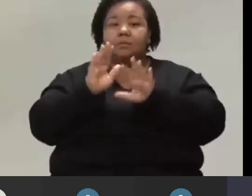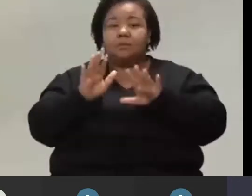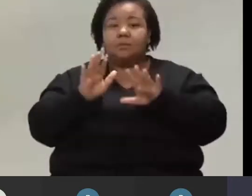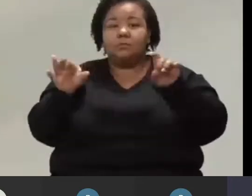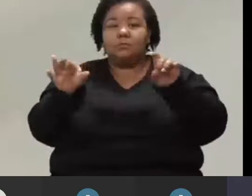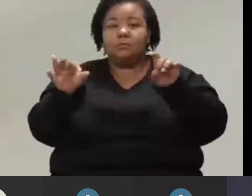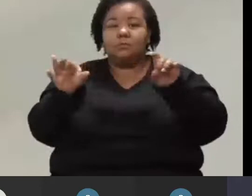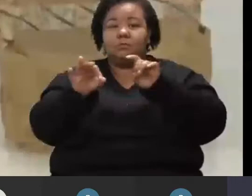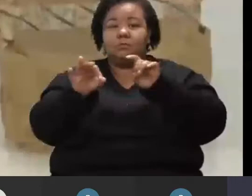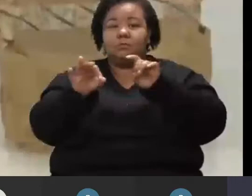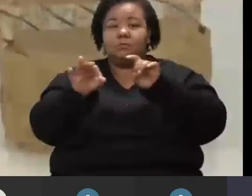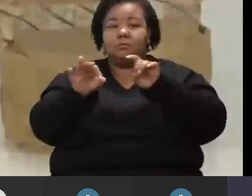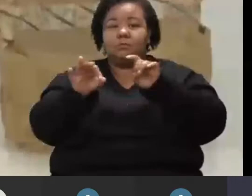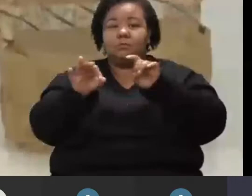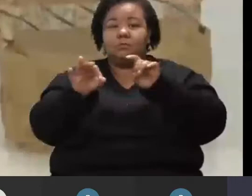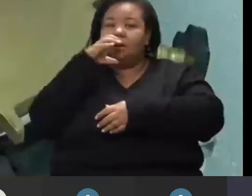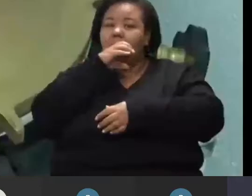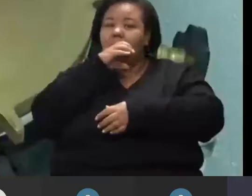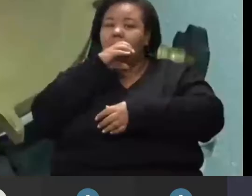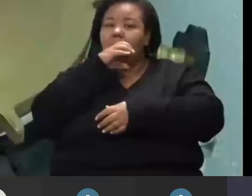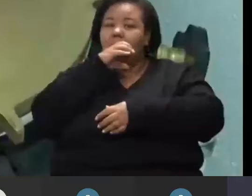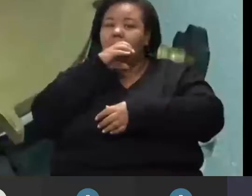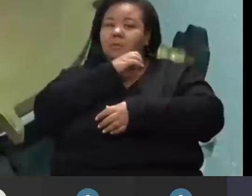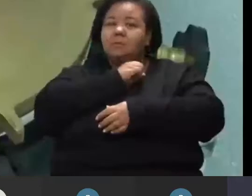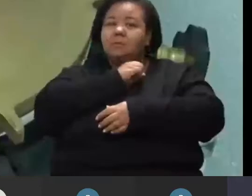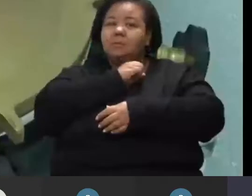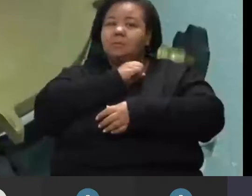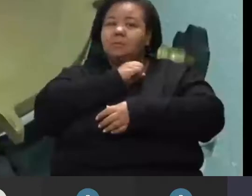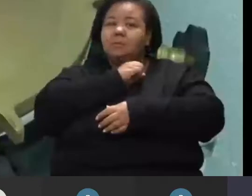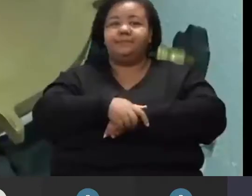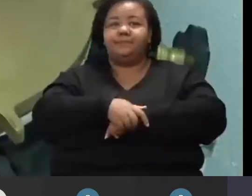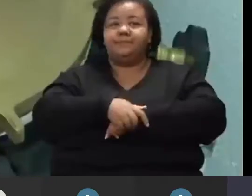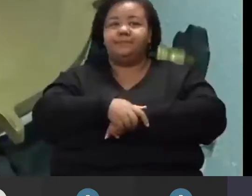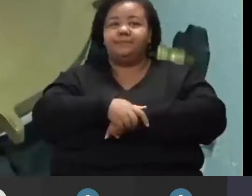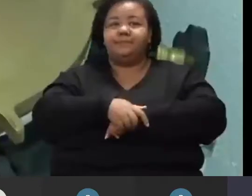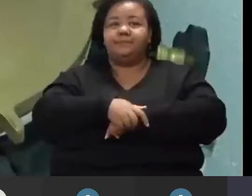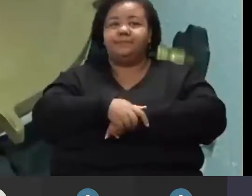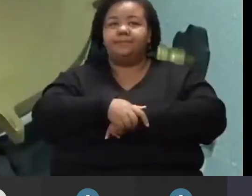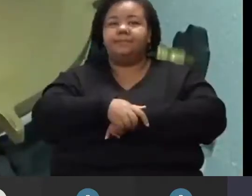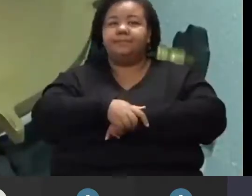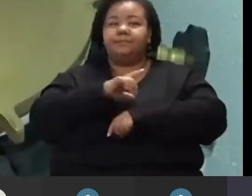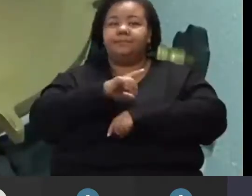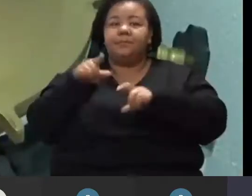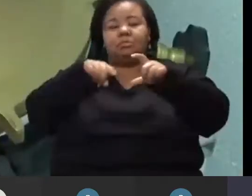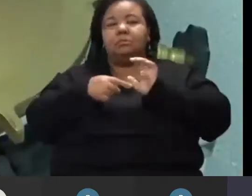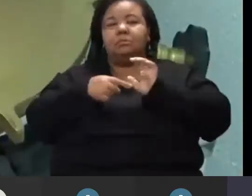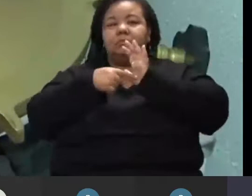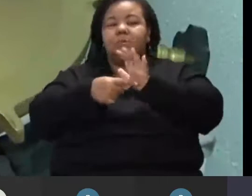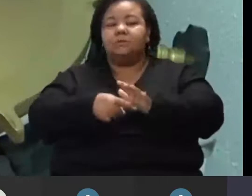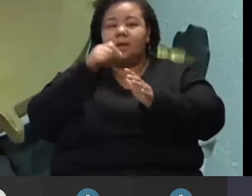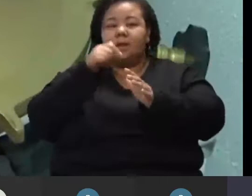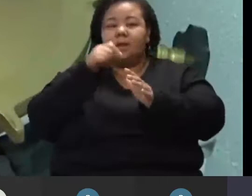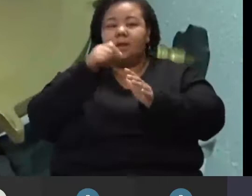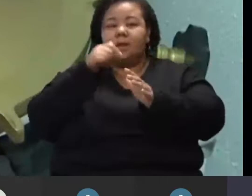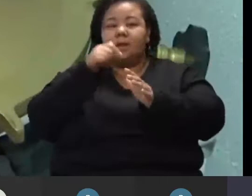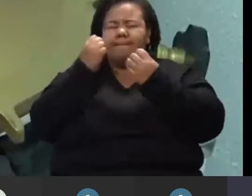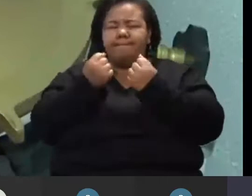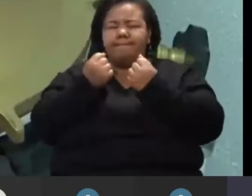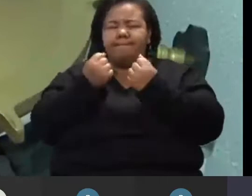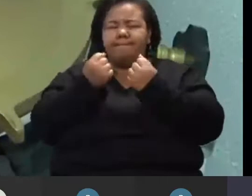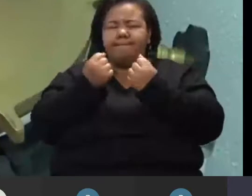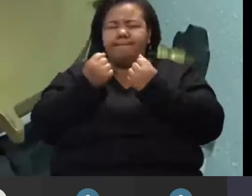autoclave. A autoclave, ela tem um manômetro. Esse manômetro, ele vai indicar a pressão. E nós temos um botão,